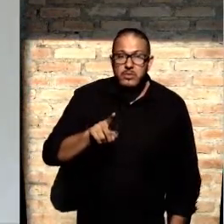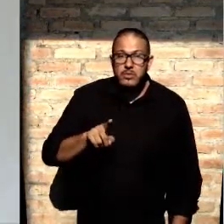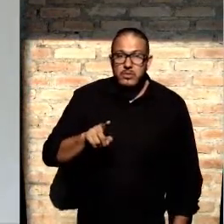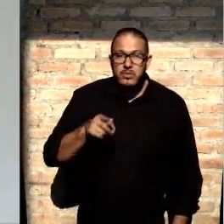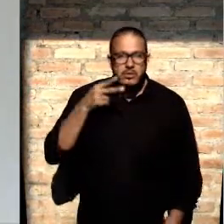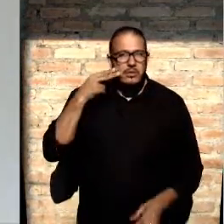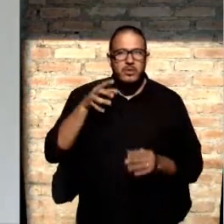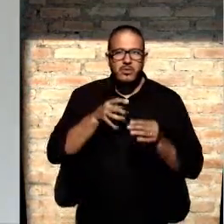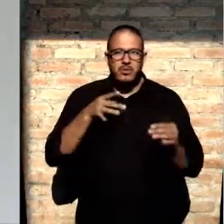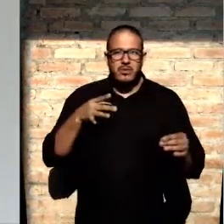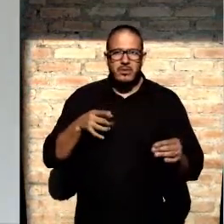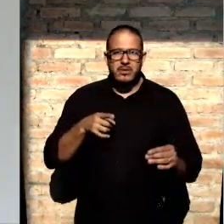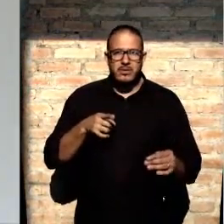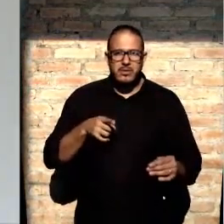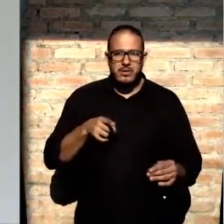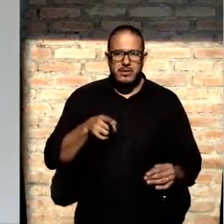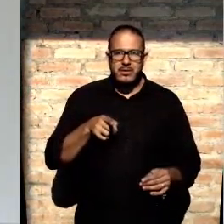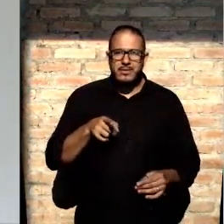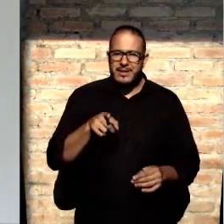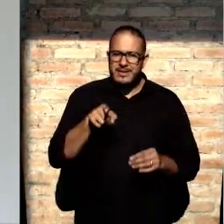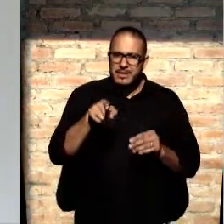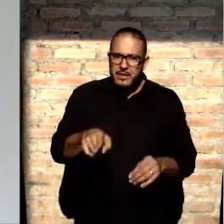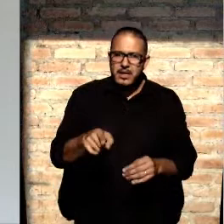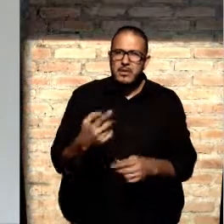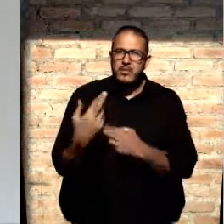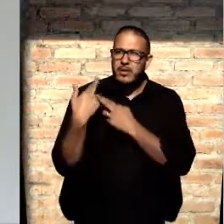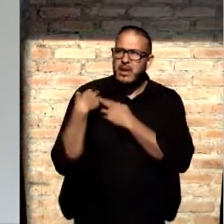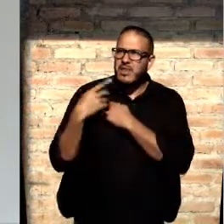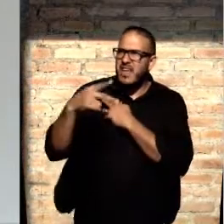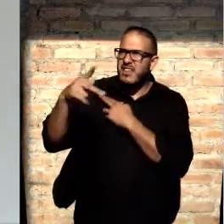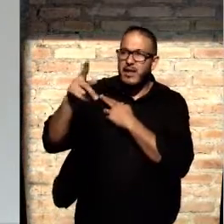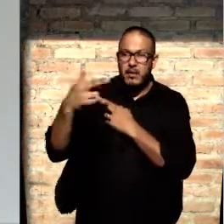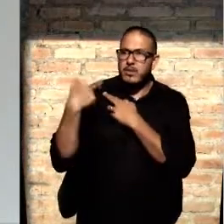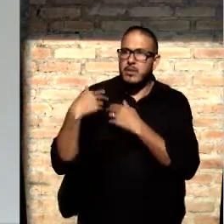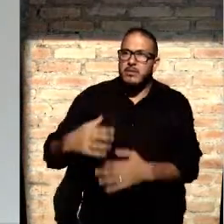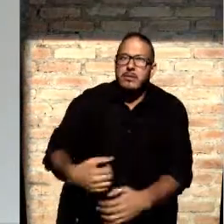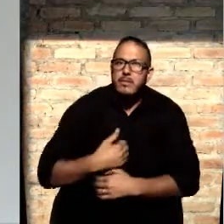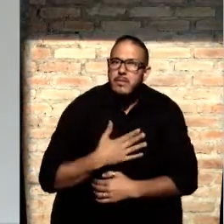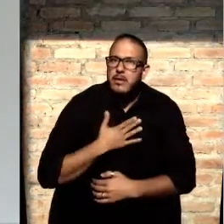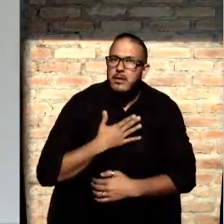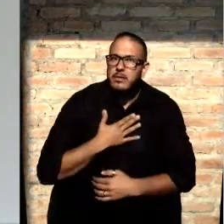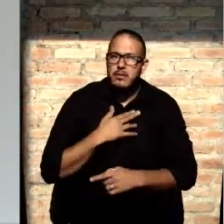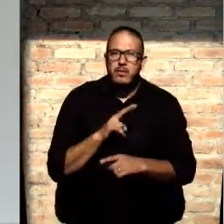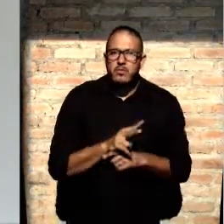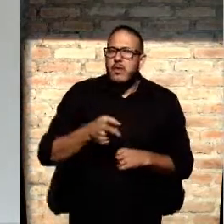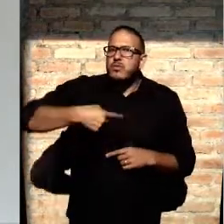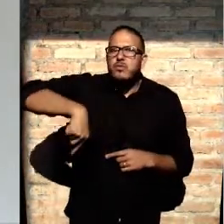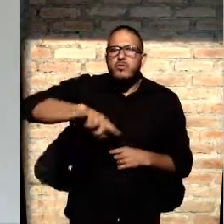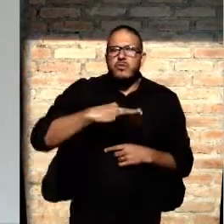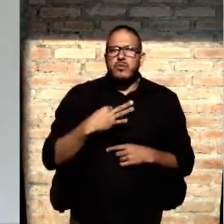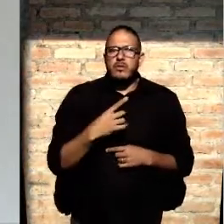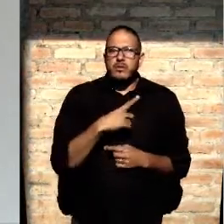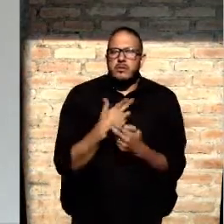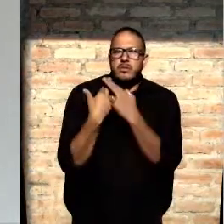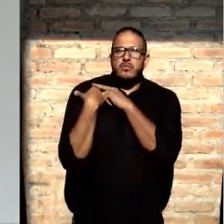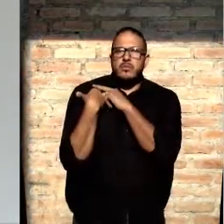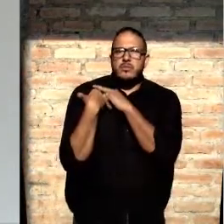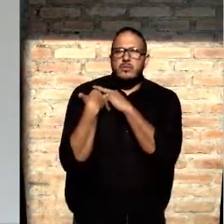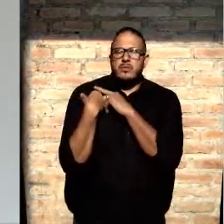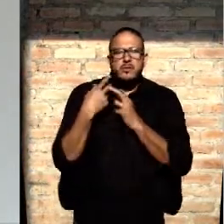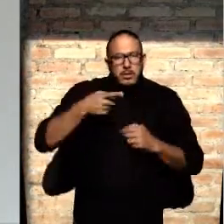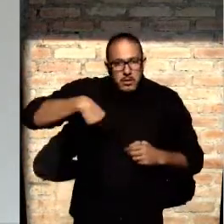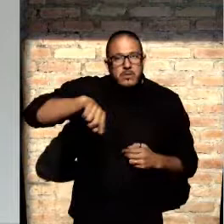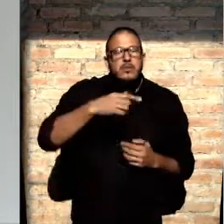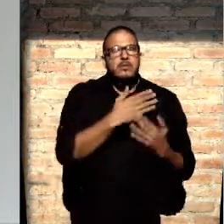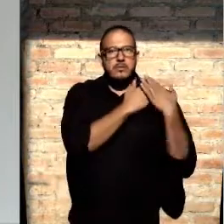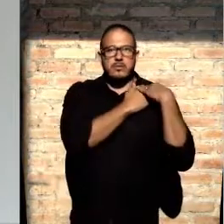esse filho é meu esse filho é meu cuidar de todos nós é a nossa missão